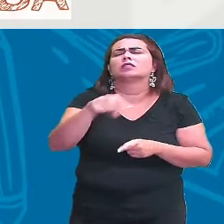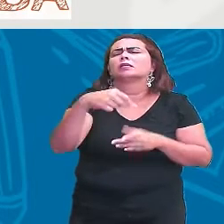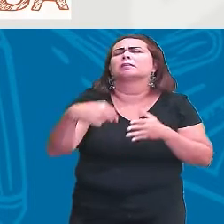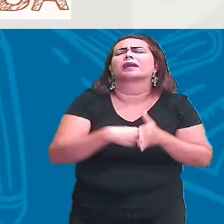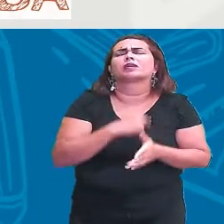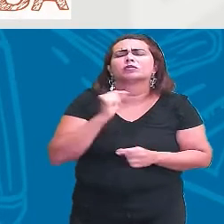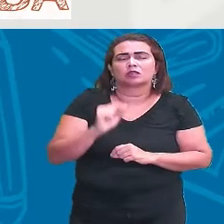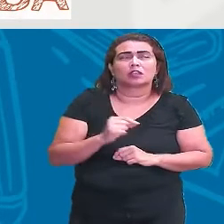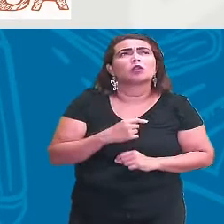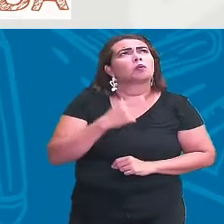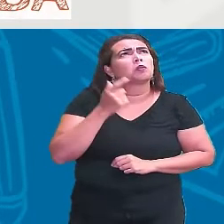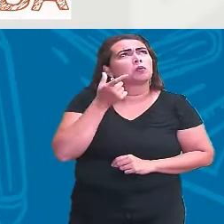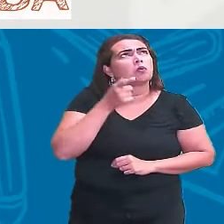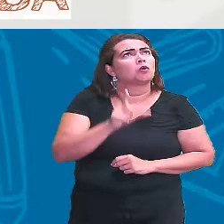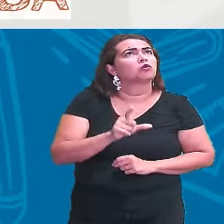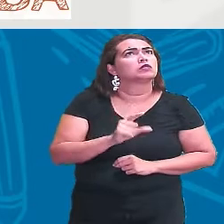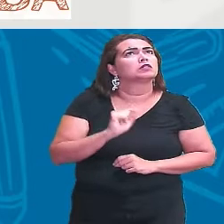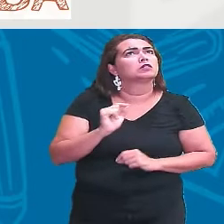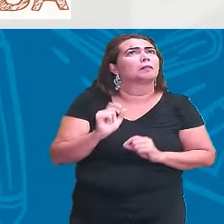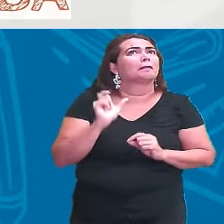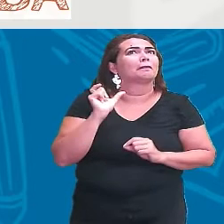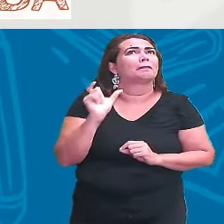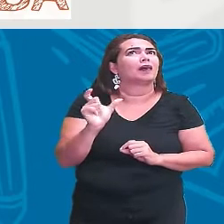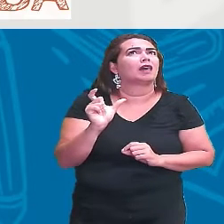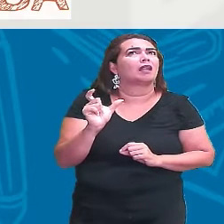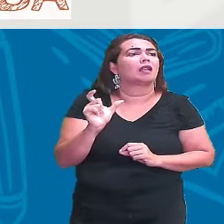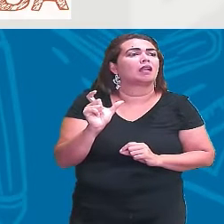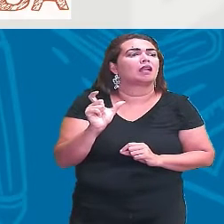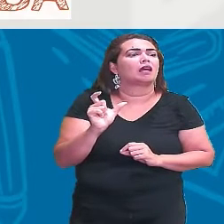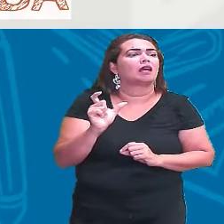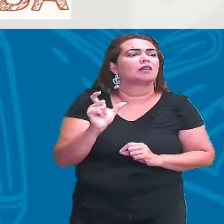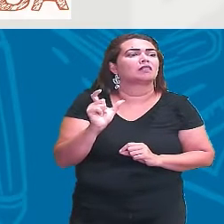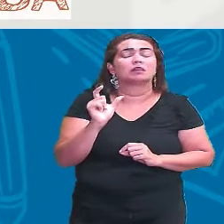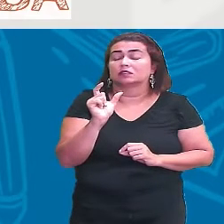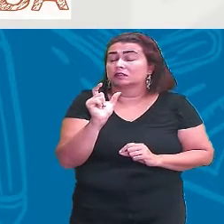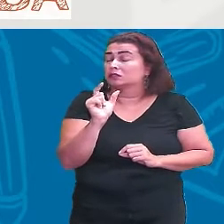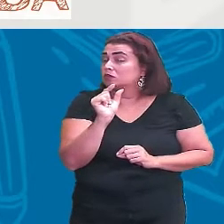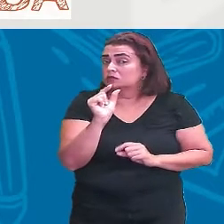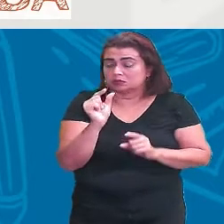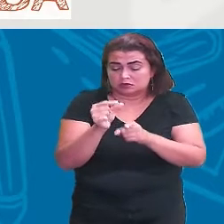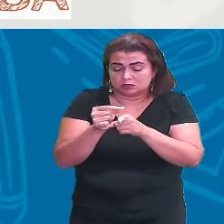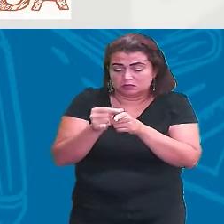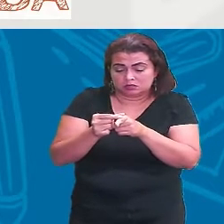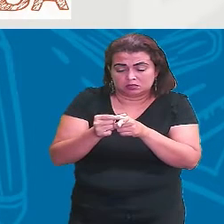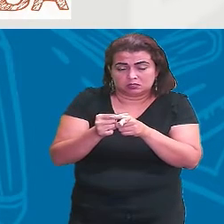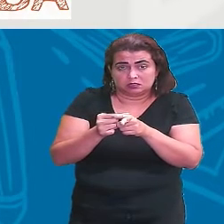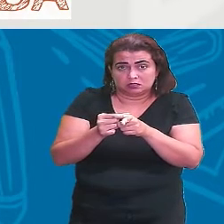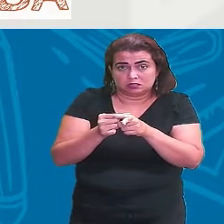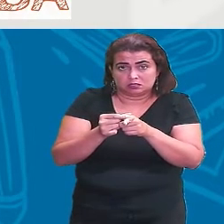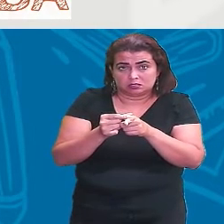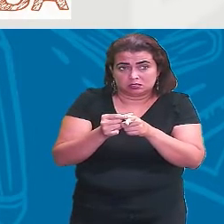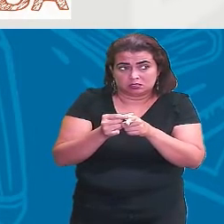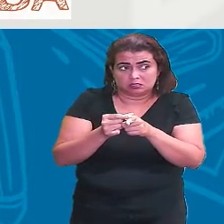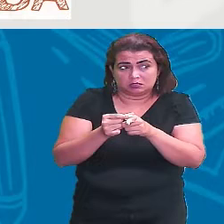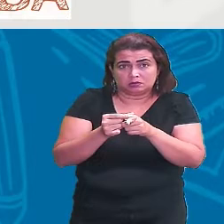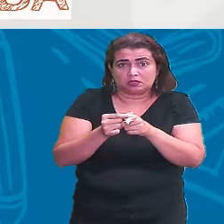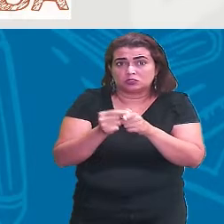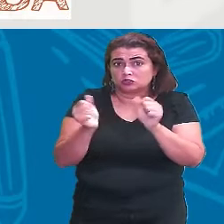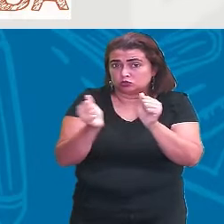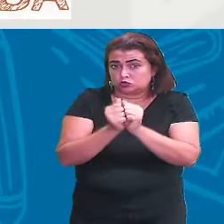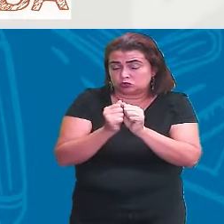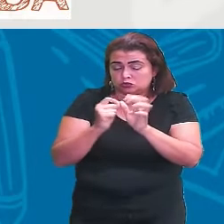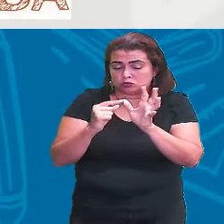professora, eu consigo formar uma palavra, uma sílaba com vogais? Sim, eu consigo, quando eu